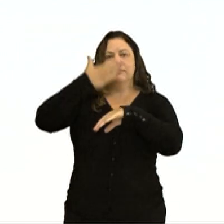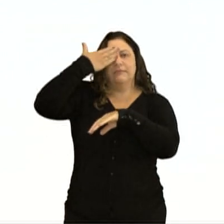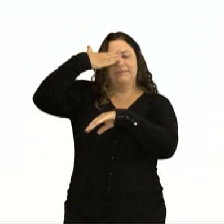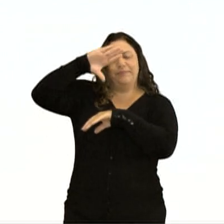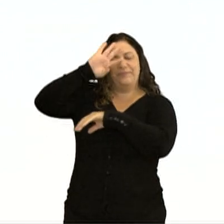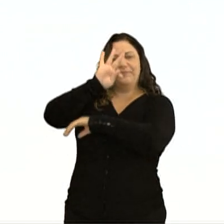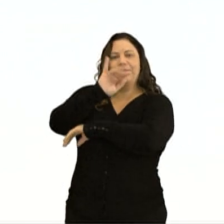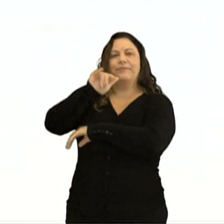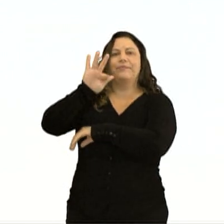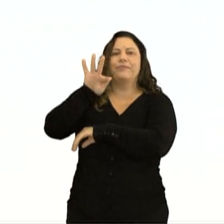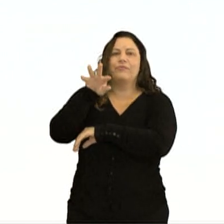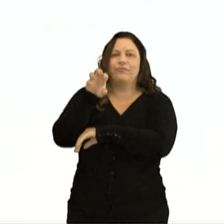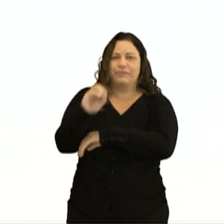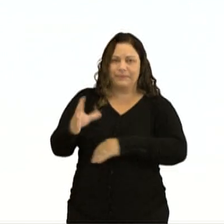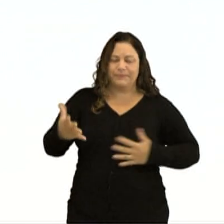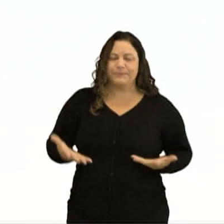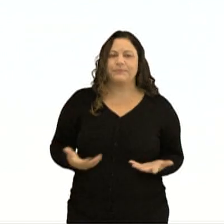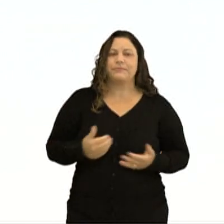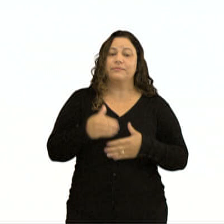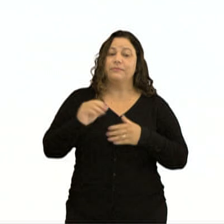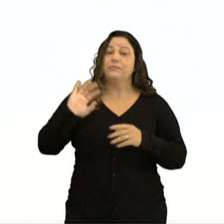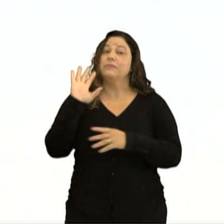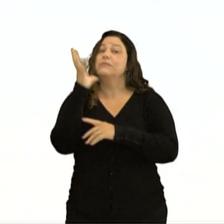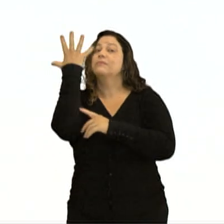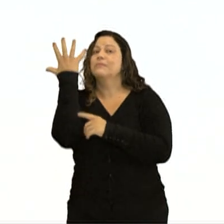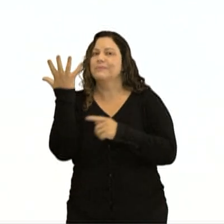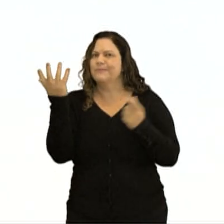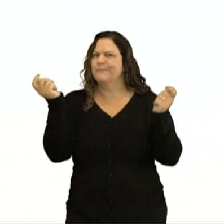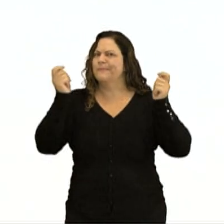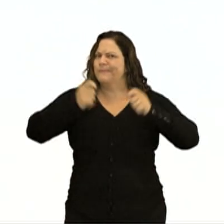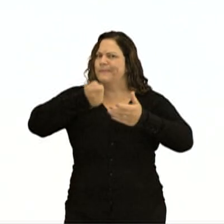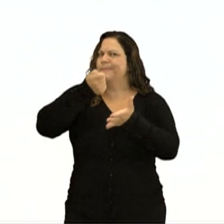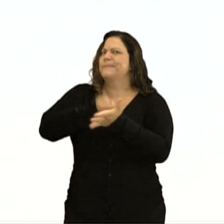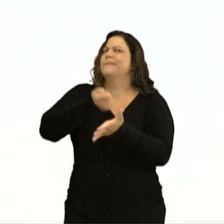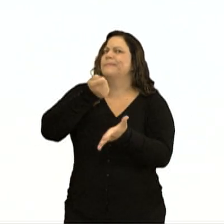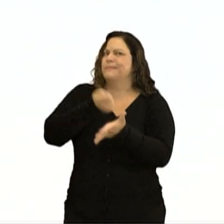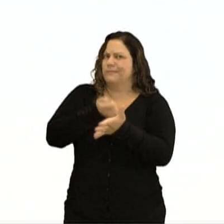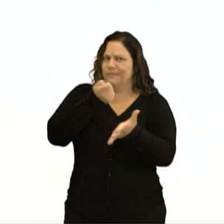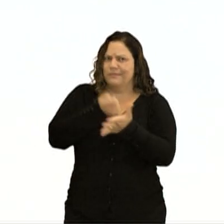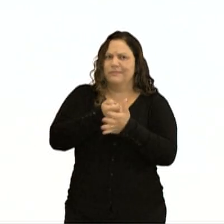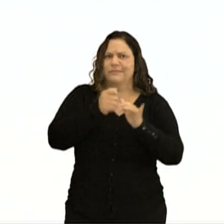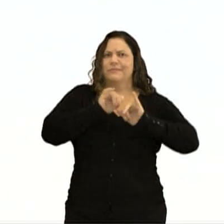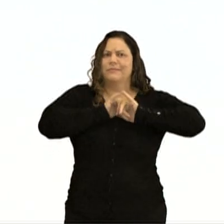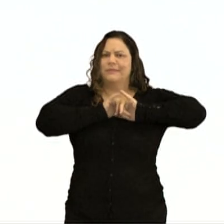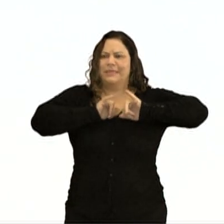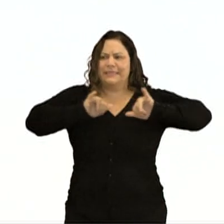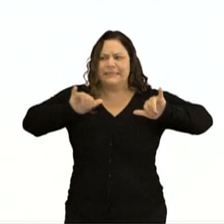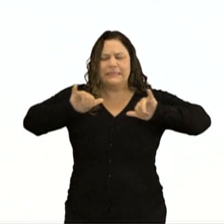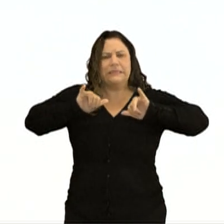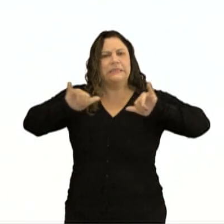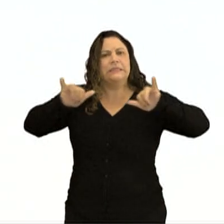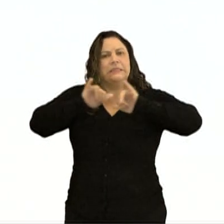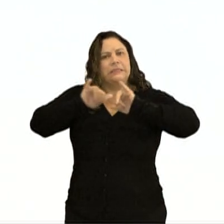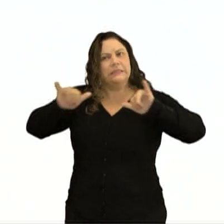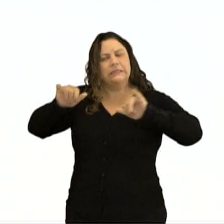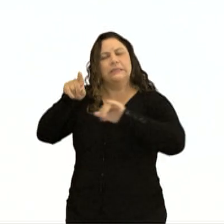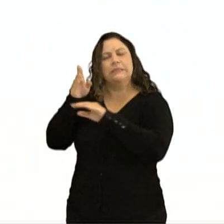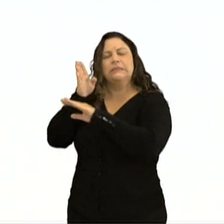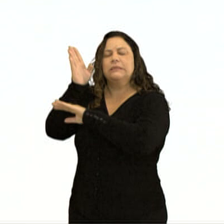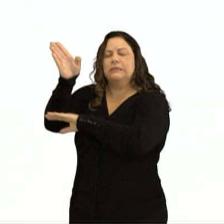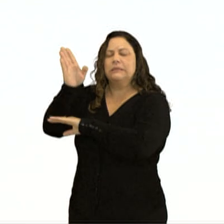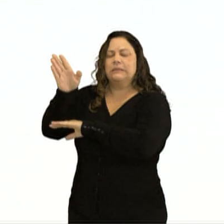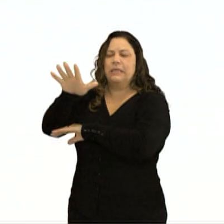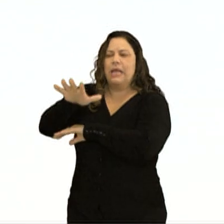a ocorrência dessa doença leva à obrigação da comunicação às autoridades da área